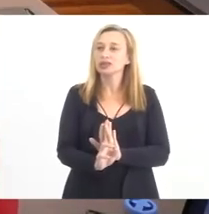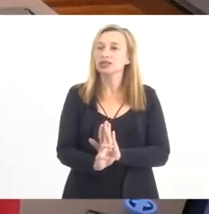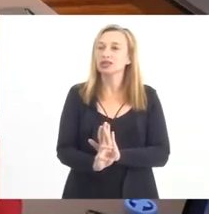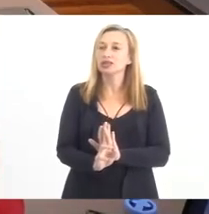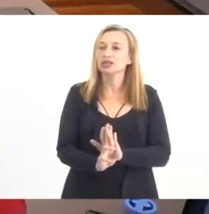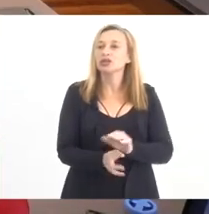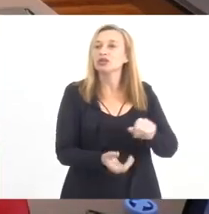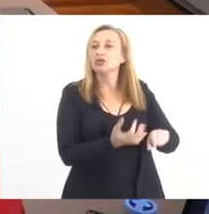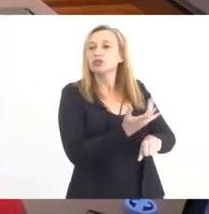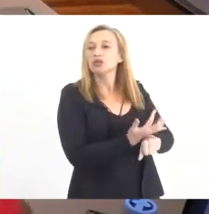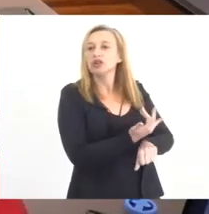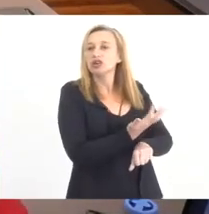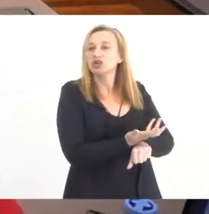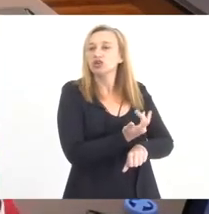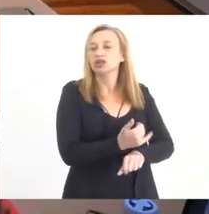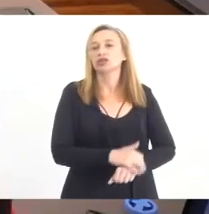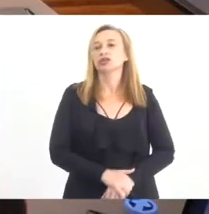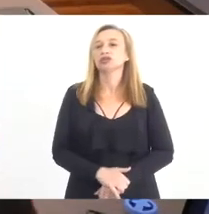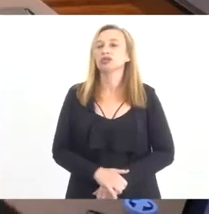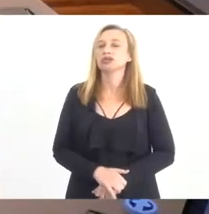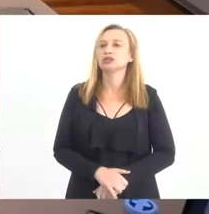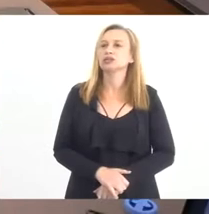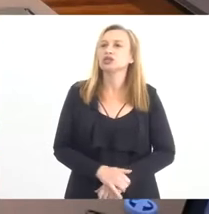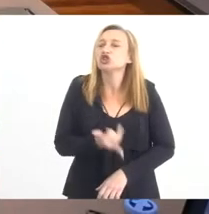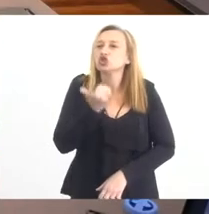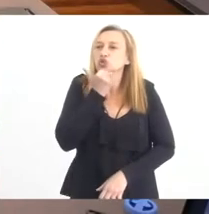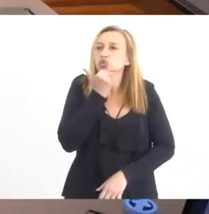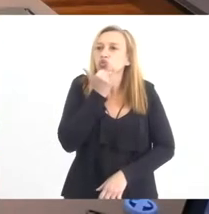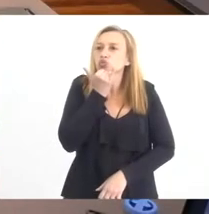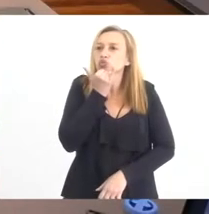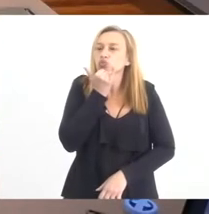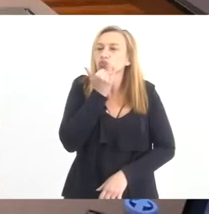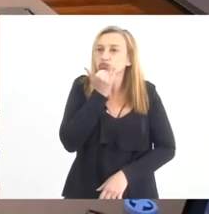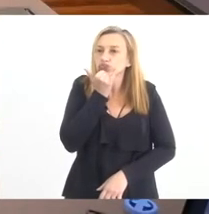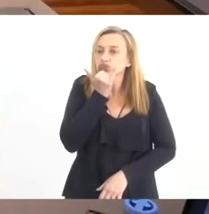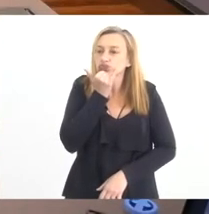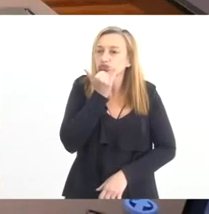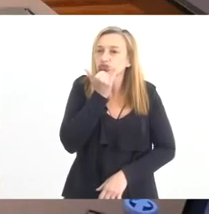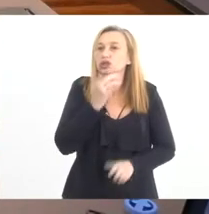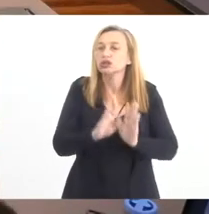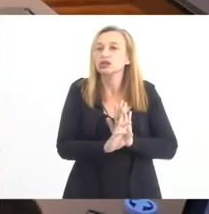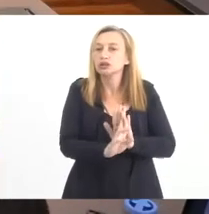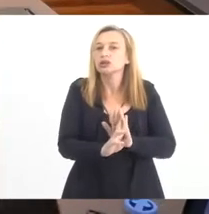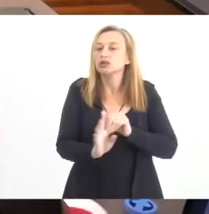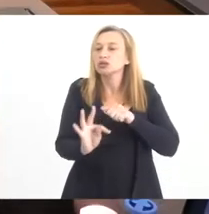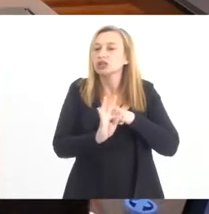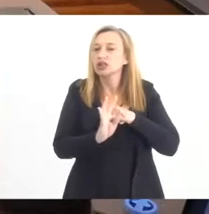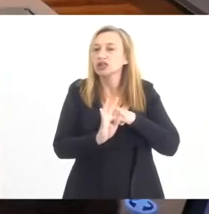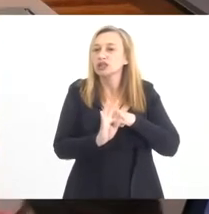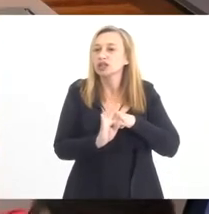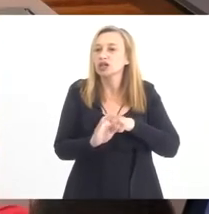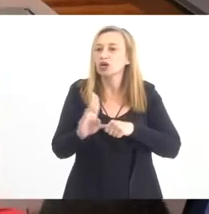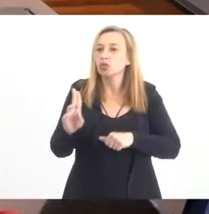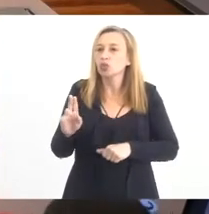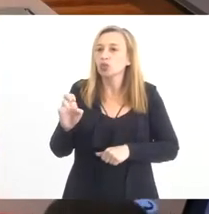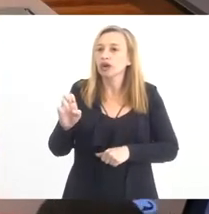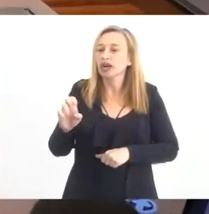UERJ, a professora... Não, desculpa. Vamos começar pelo representante dos técnicos da UESO, que ainda não